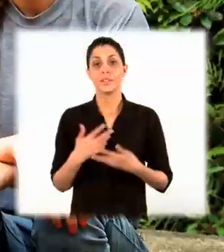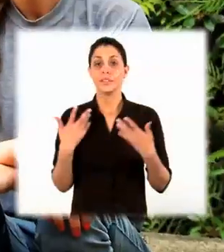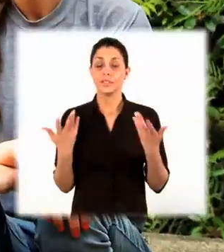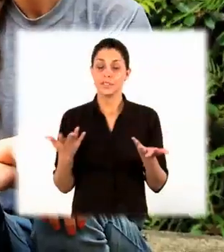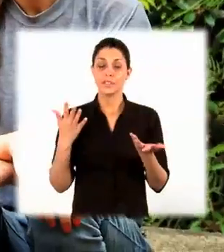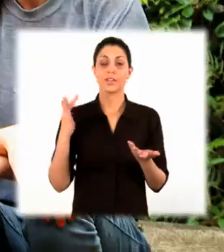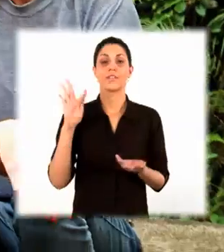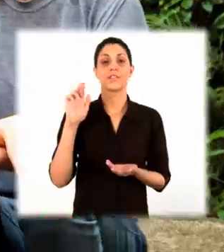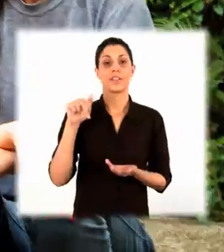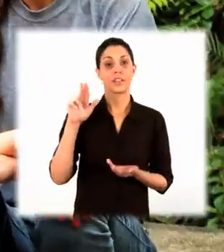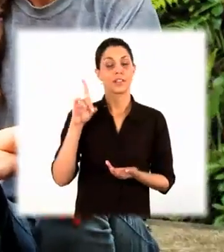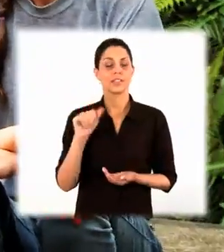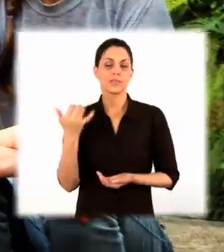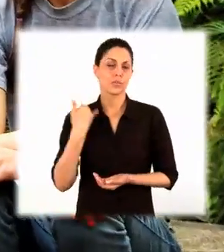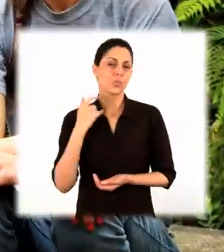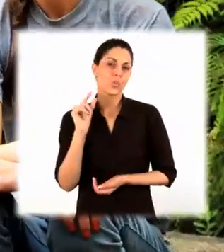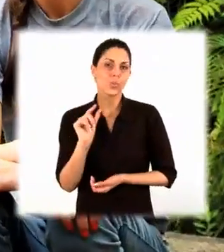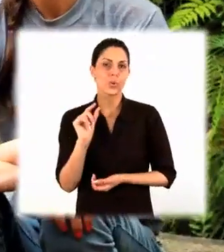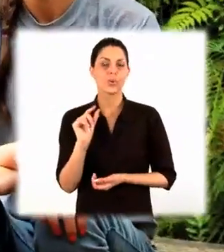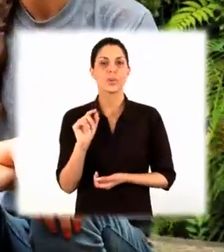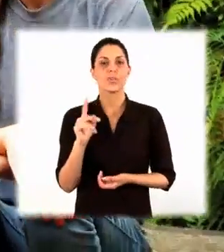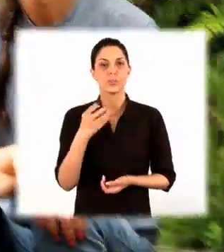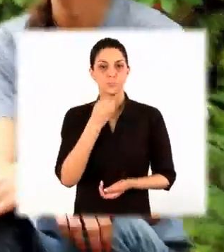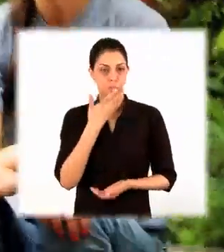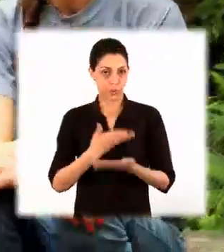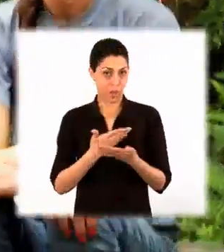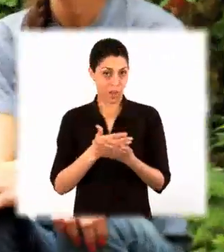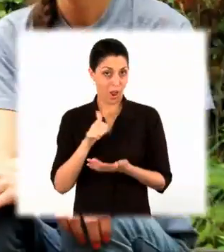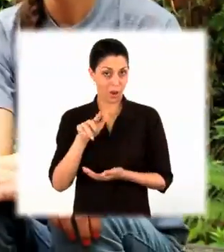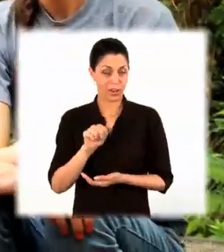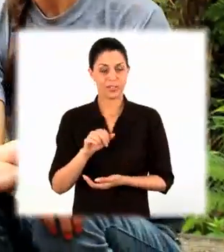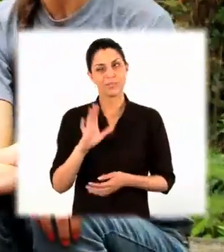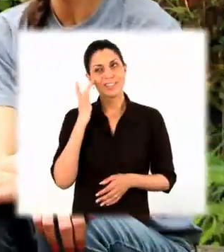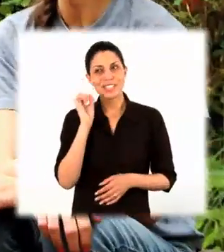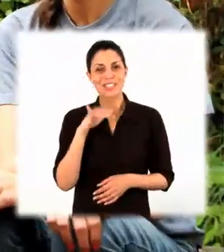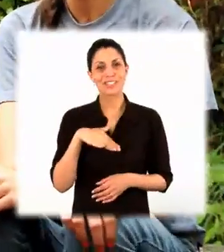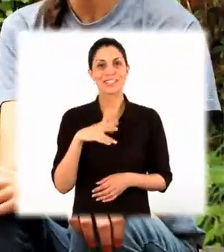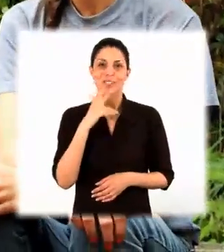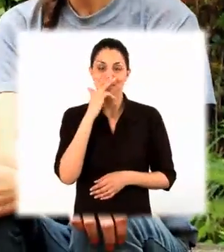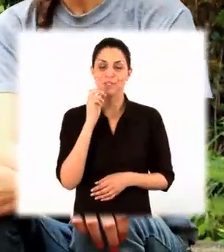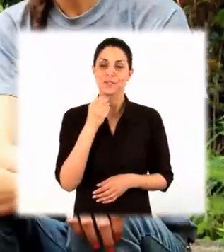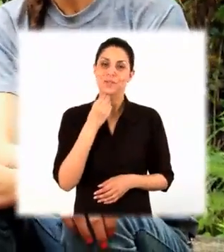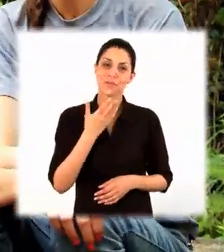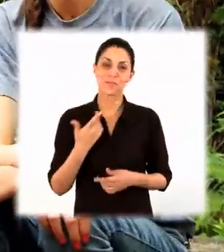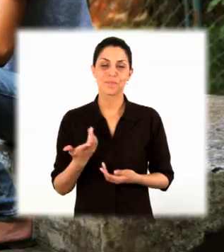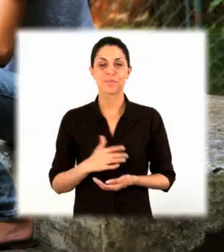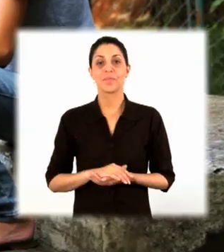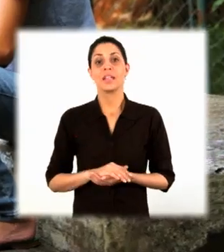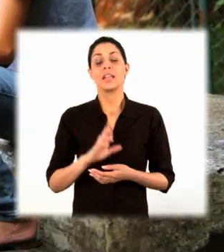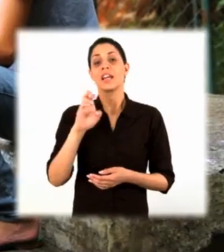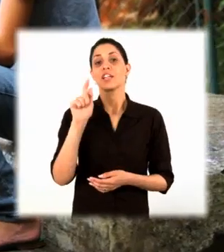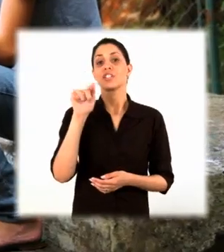Então, Fernanda, conta um pouquinho pra gente. Você parece ser boa aluna, né? Acho que sim, eu me considero uma boa aluna.